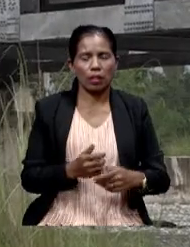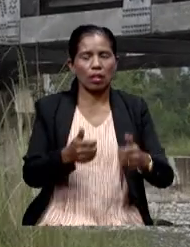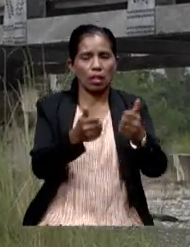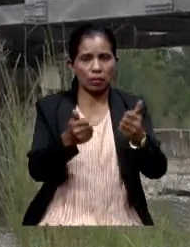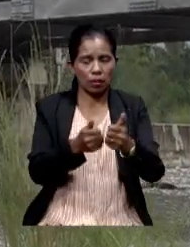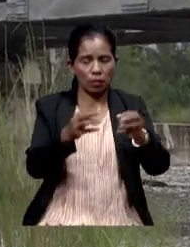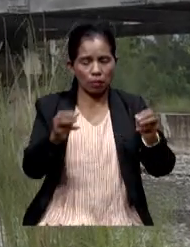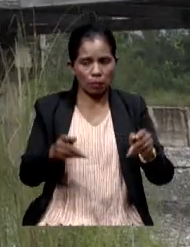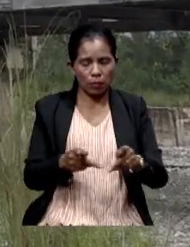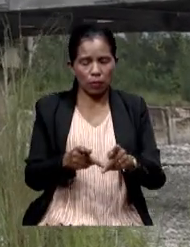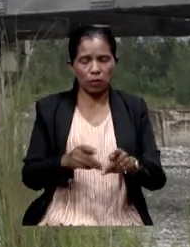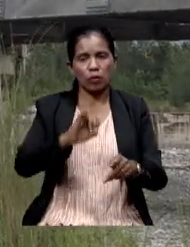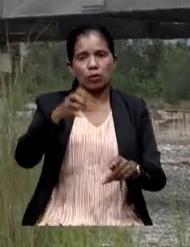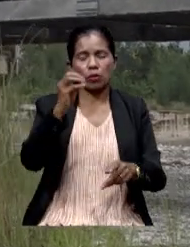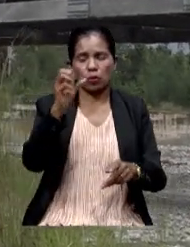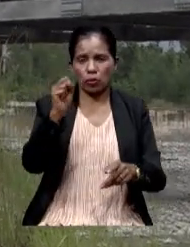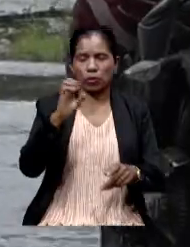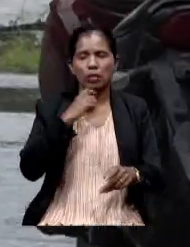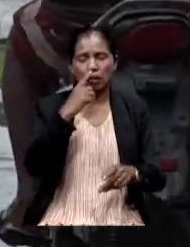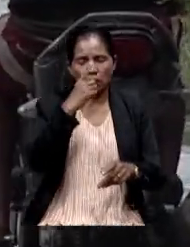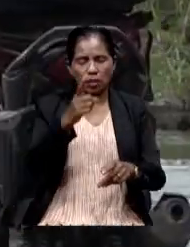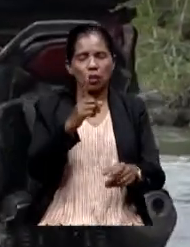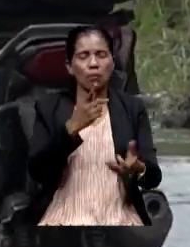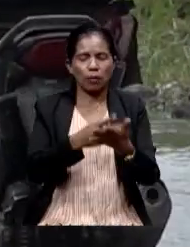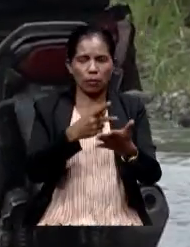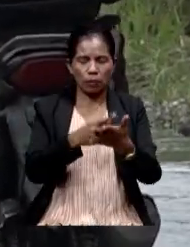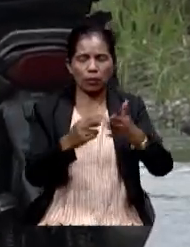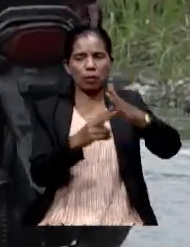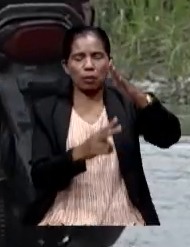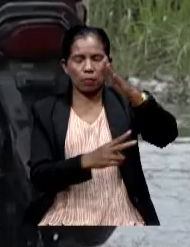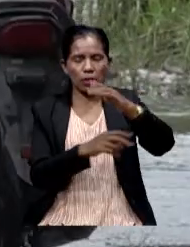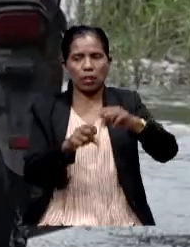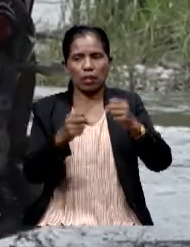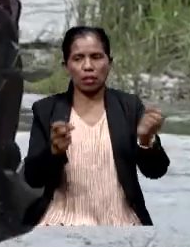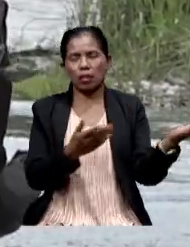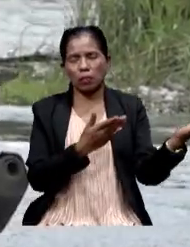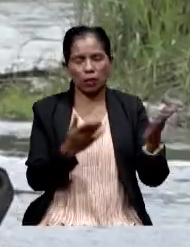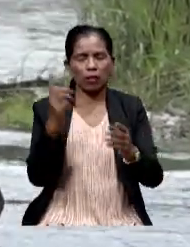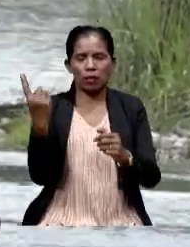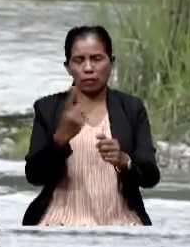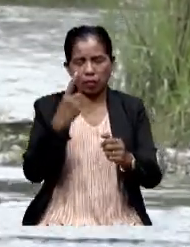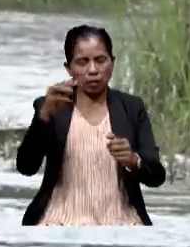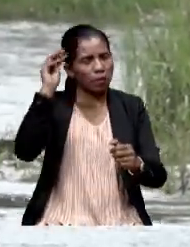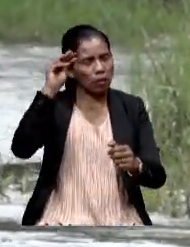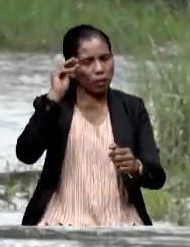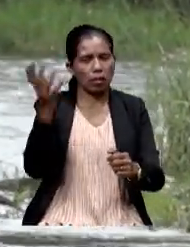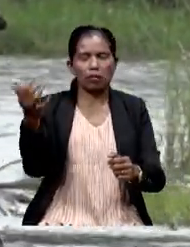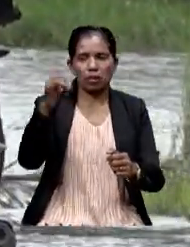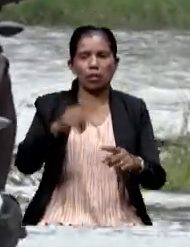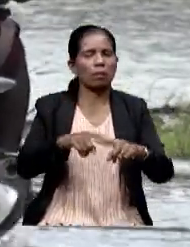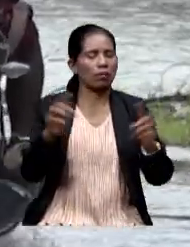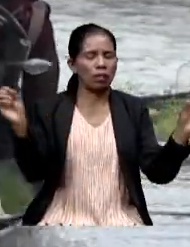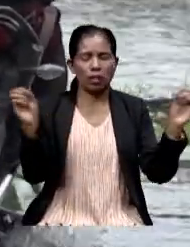La Cluta, José Andrade dos Santos Sateten, proposta ba ponte de lor at, hato bebe ikona ba ministério relevante, mai bela